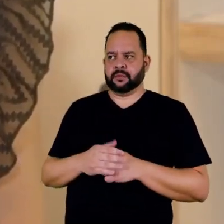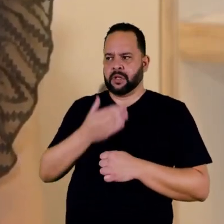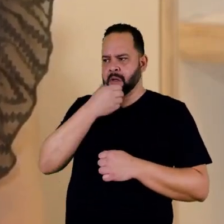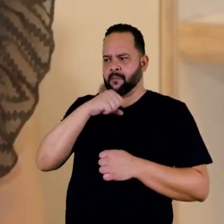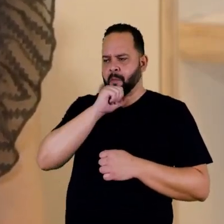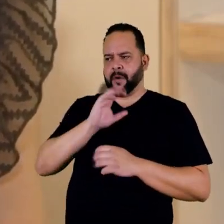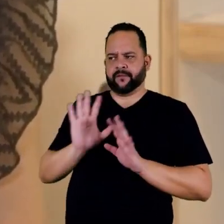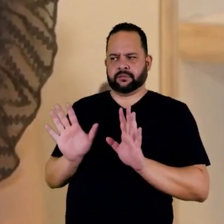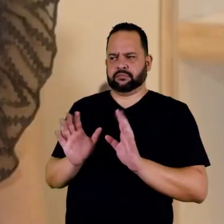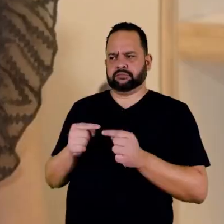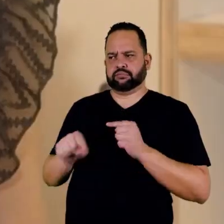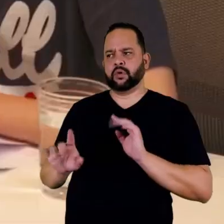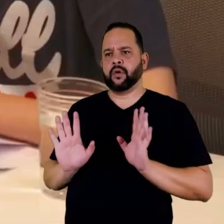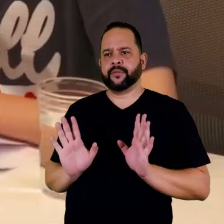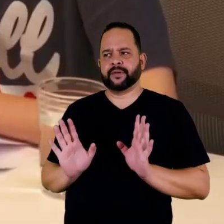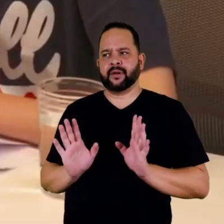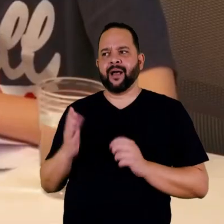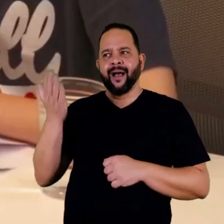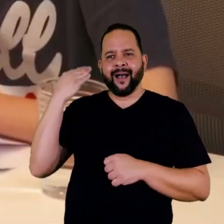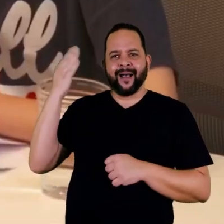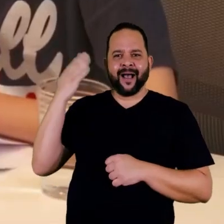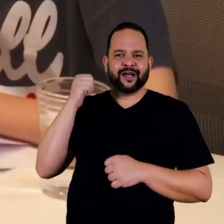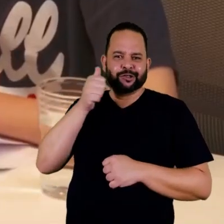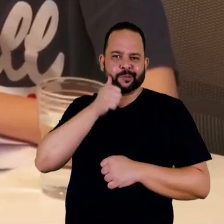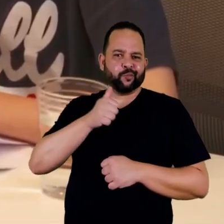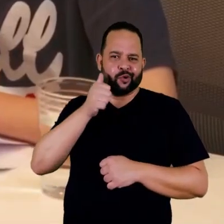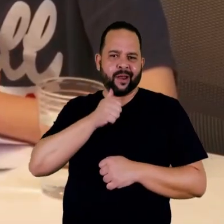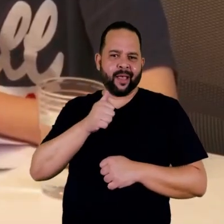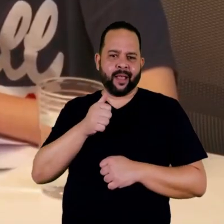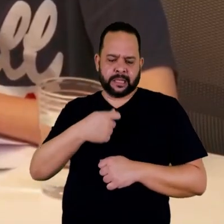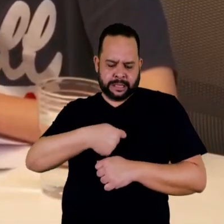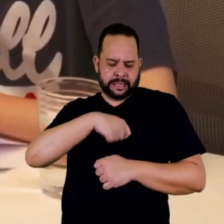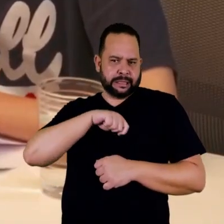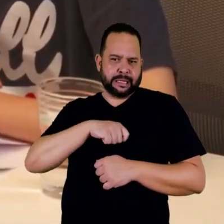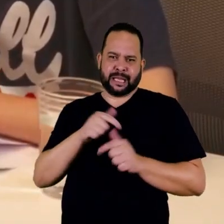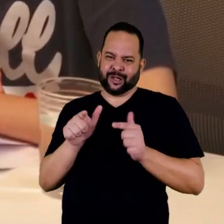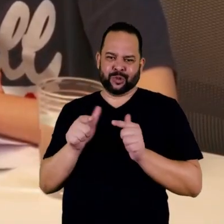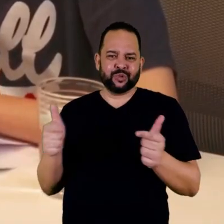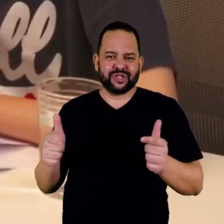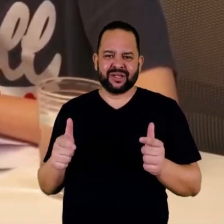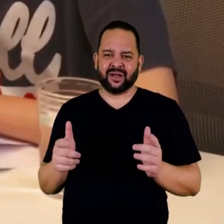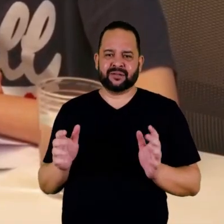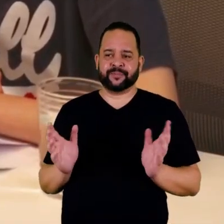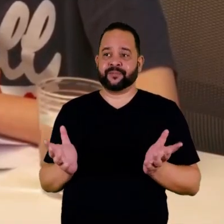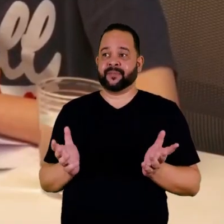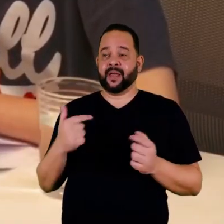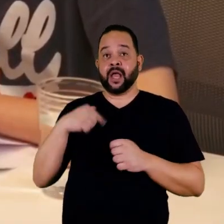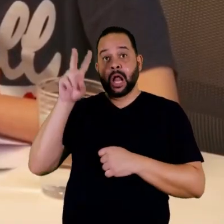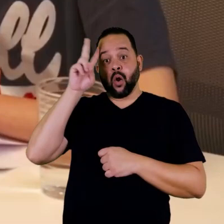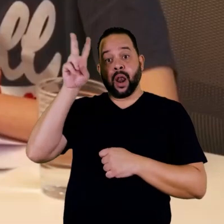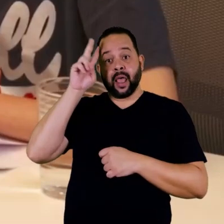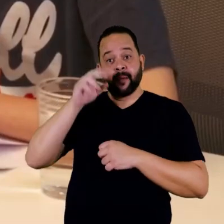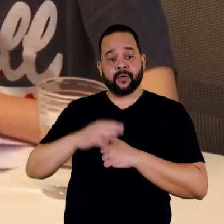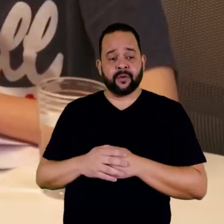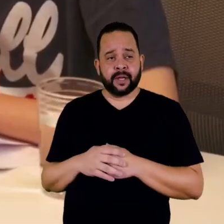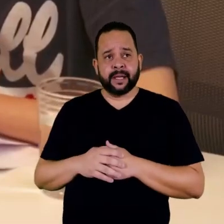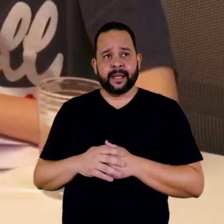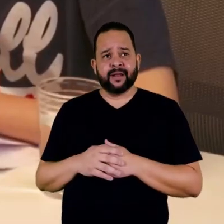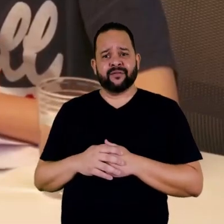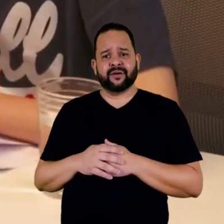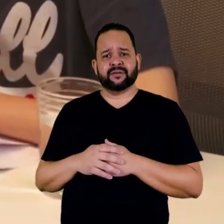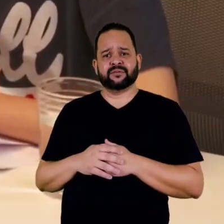faculdade era uma época também que as mulheres não eram delegadas tá acho que na Eu lembro até hoje que foi a primeira uma das